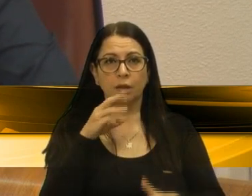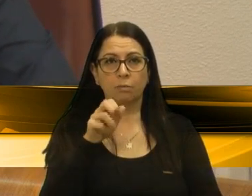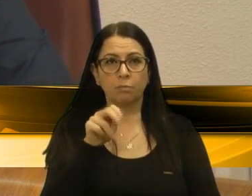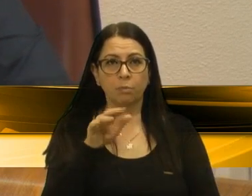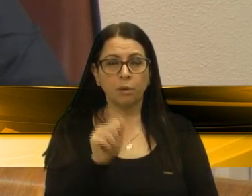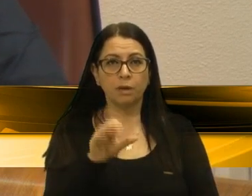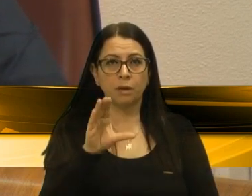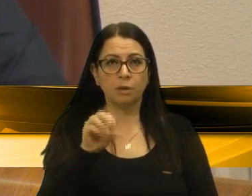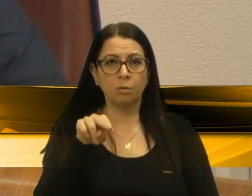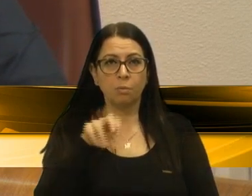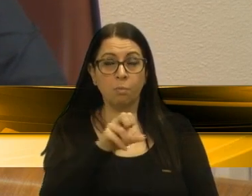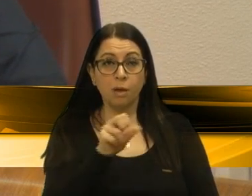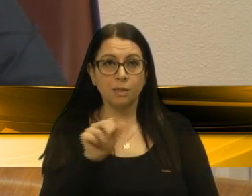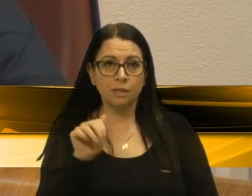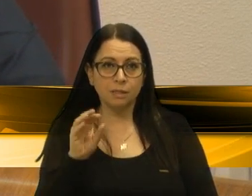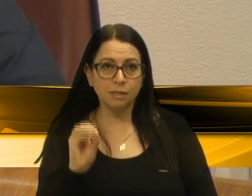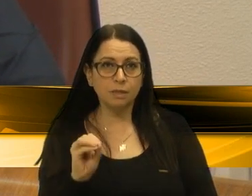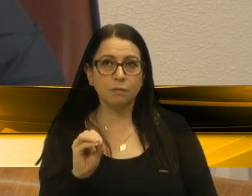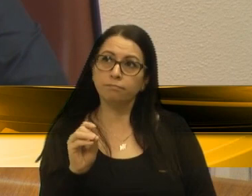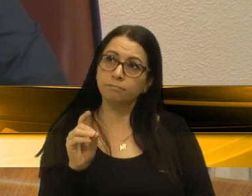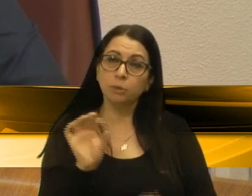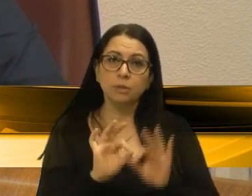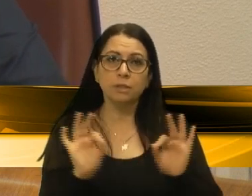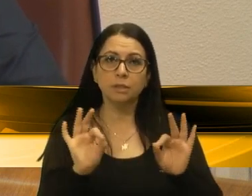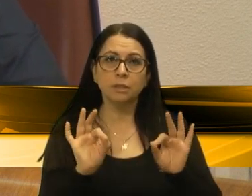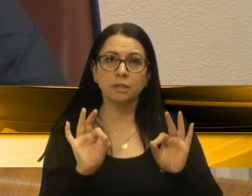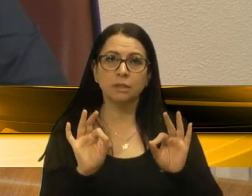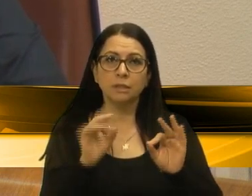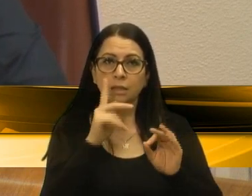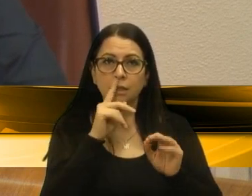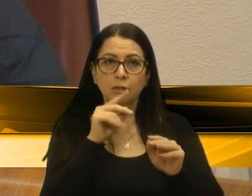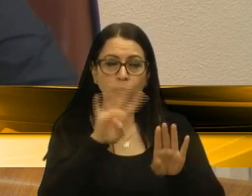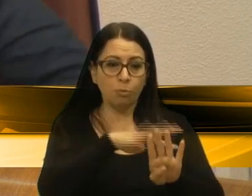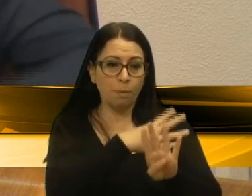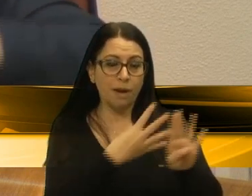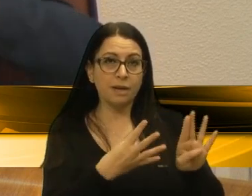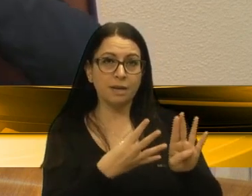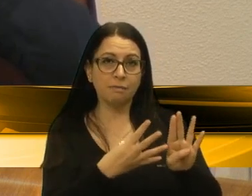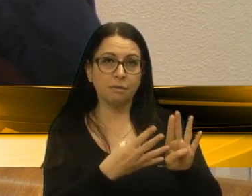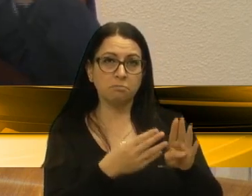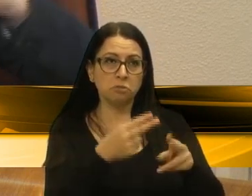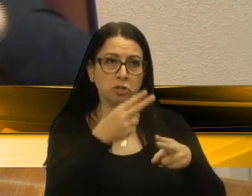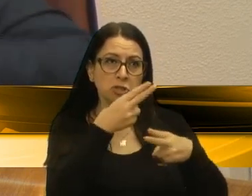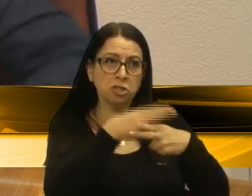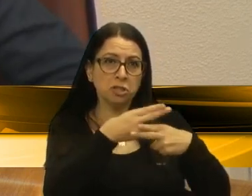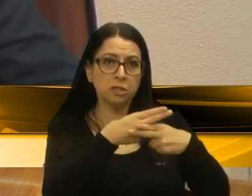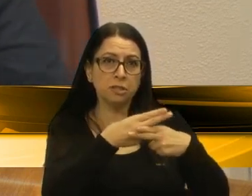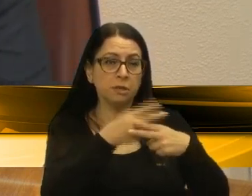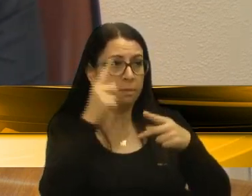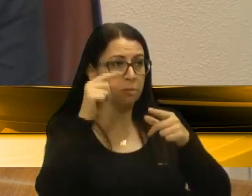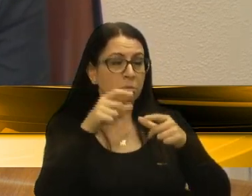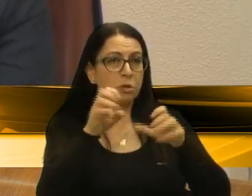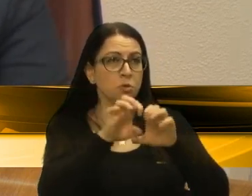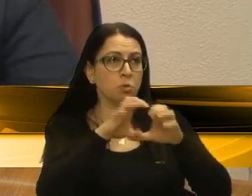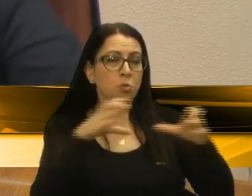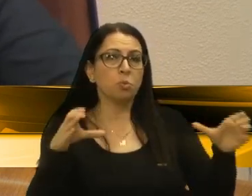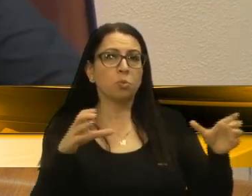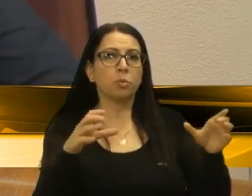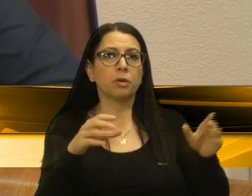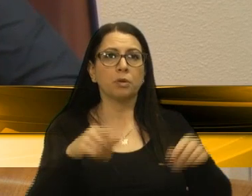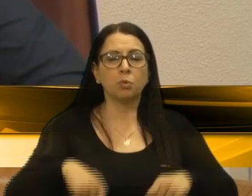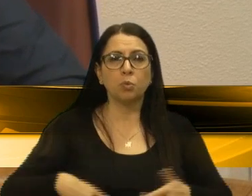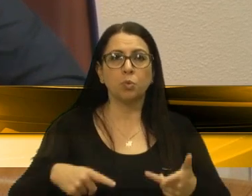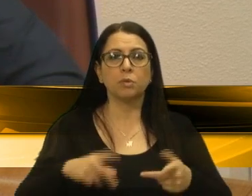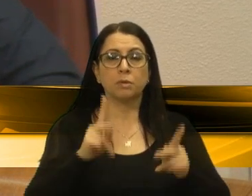Compensação, na verdade, ela é algo muito simples, é uma planilha de Excel. A gente está imaginando aqui uma mega estrutura que vai gerar custos